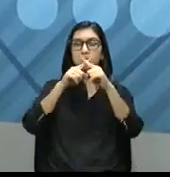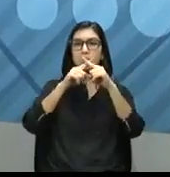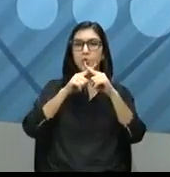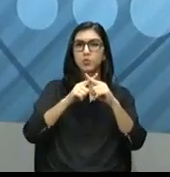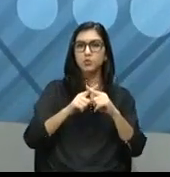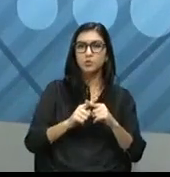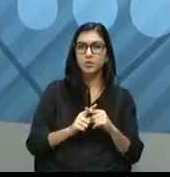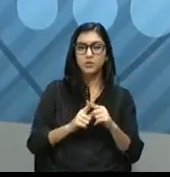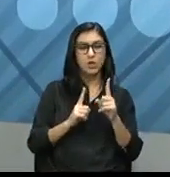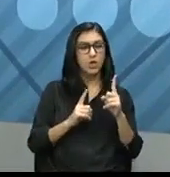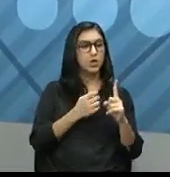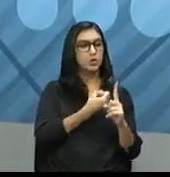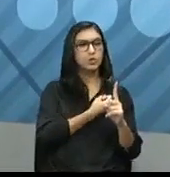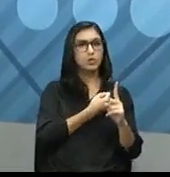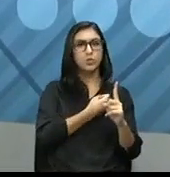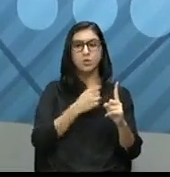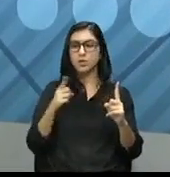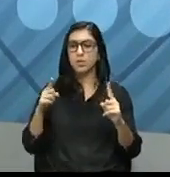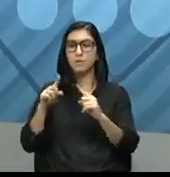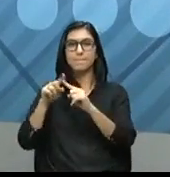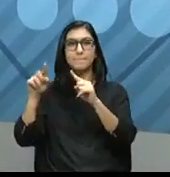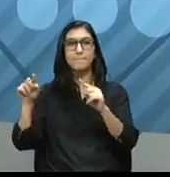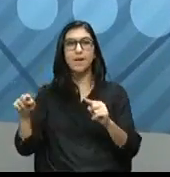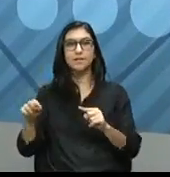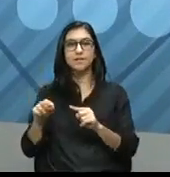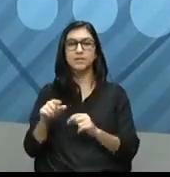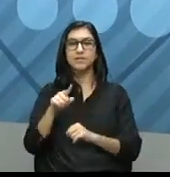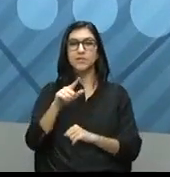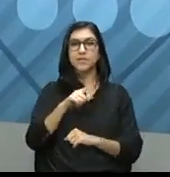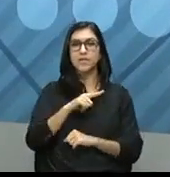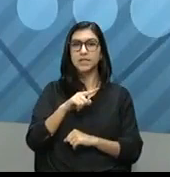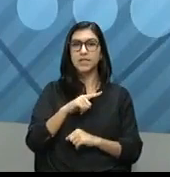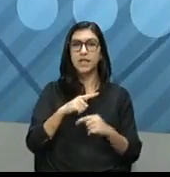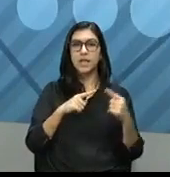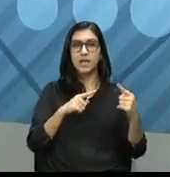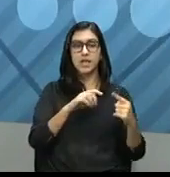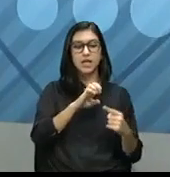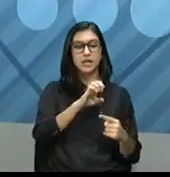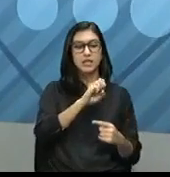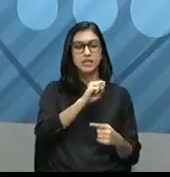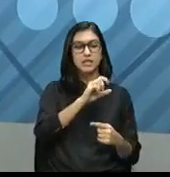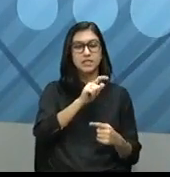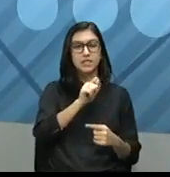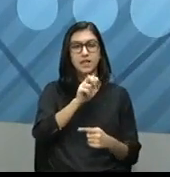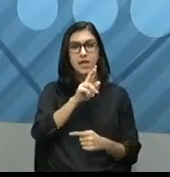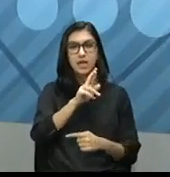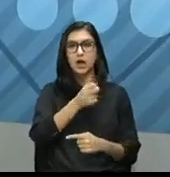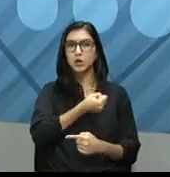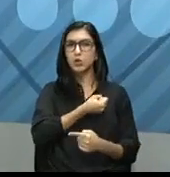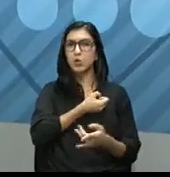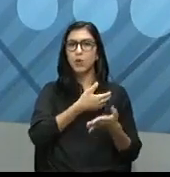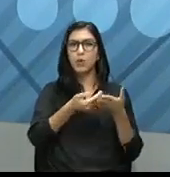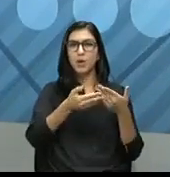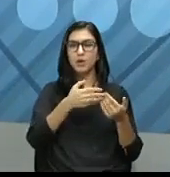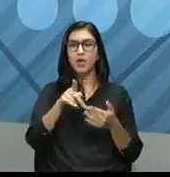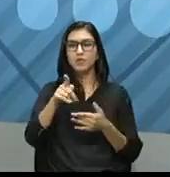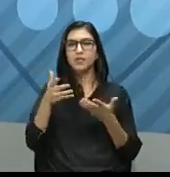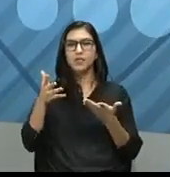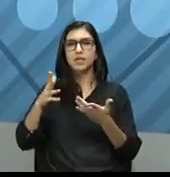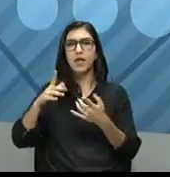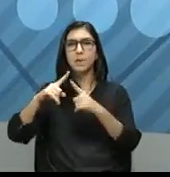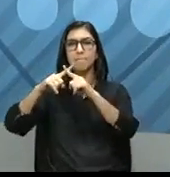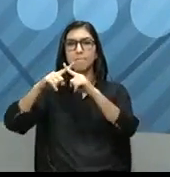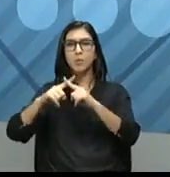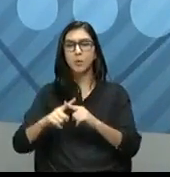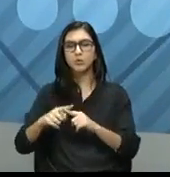multiplicação de um número por uma matriz. Então, quando você tem um escalar, né, um número qualquer, e você multiplica por